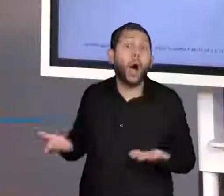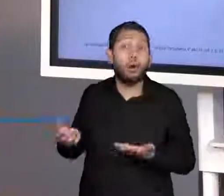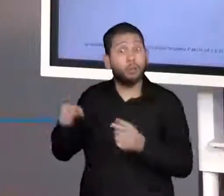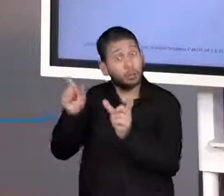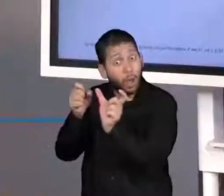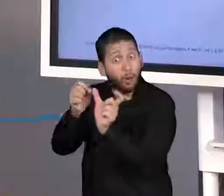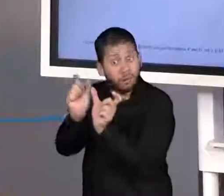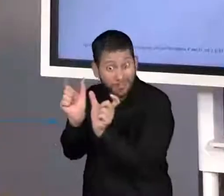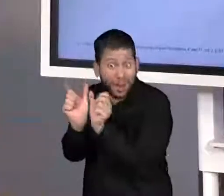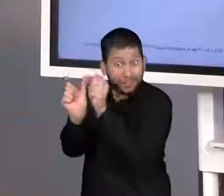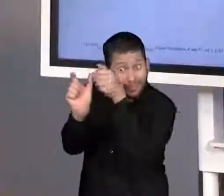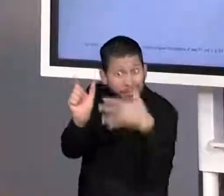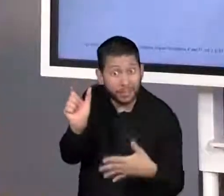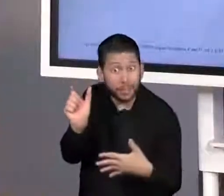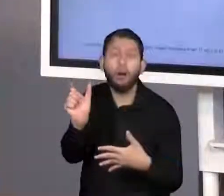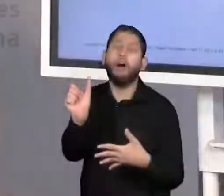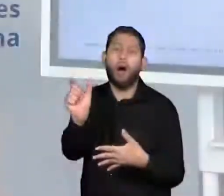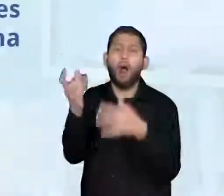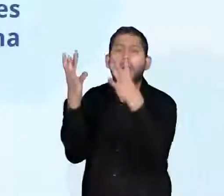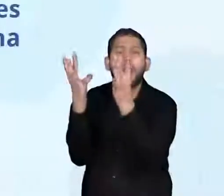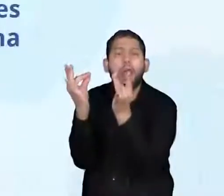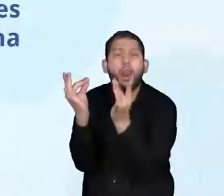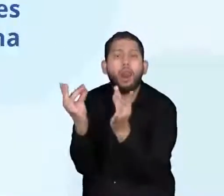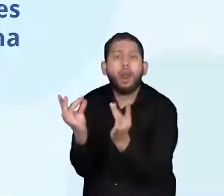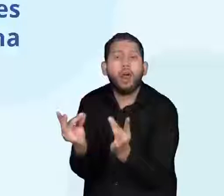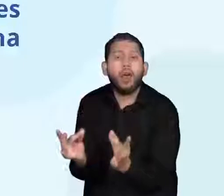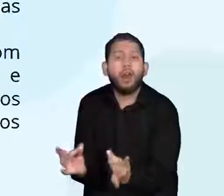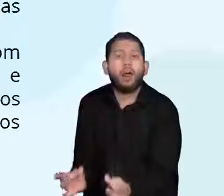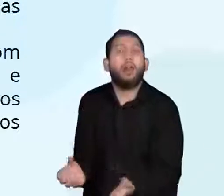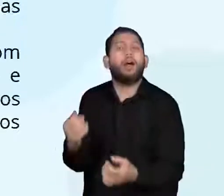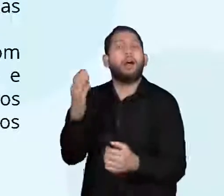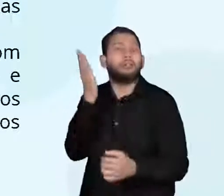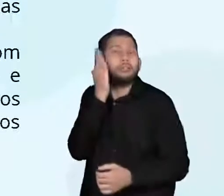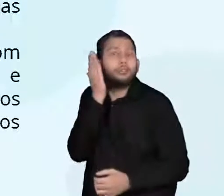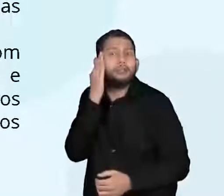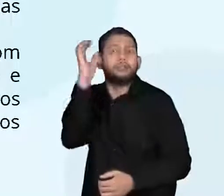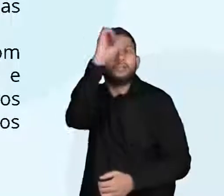vem comigo, vamos fazer essa leitura junto com o professor.